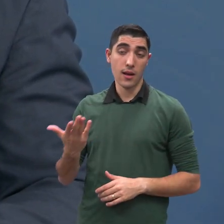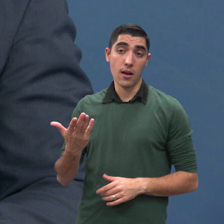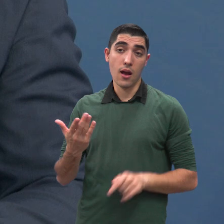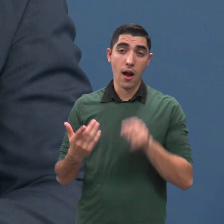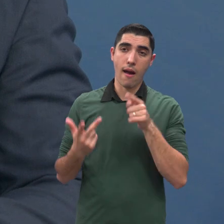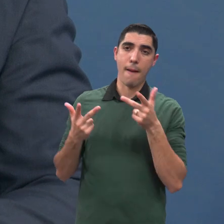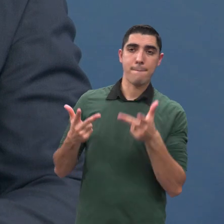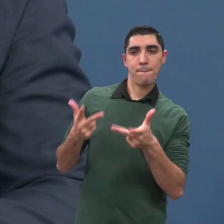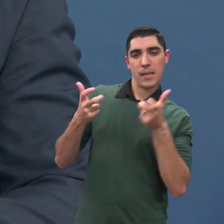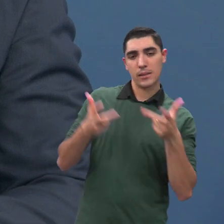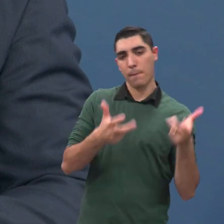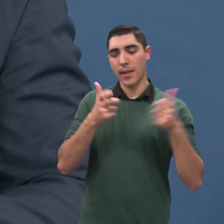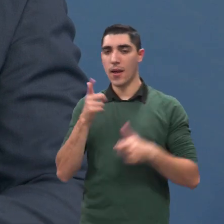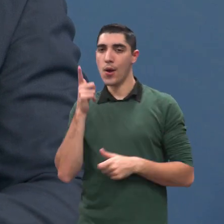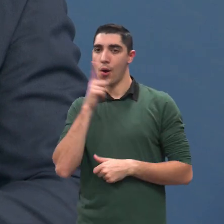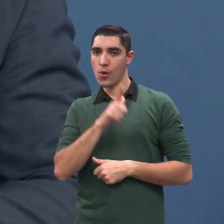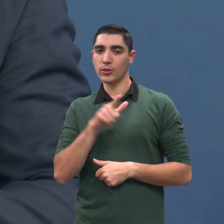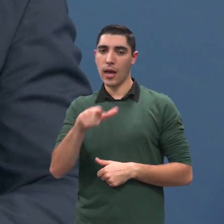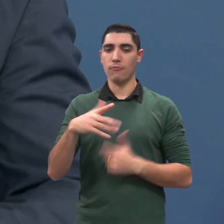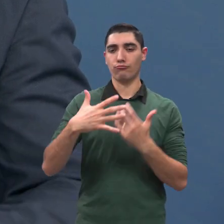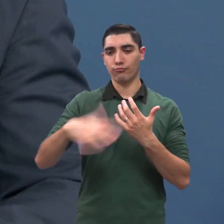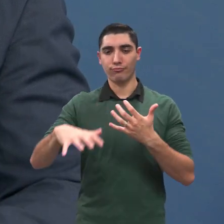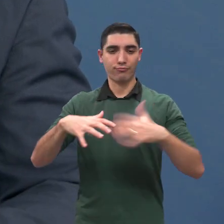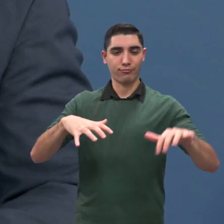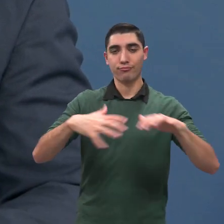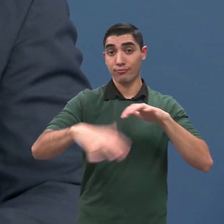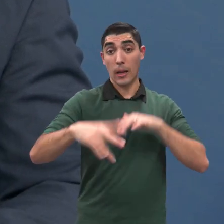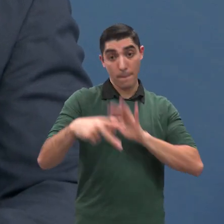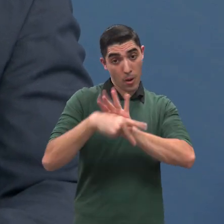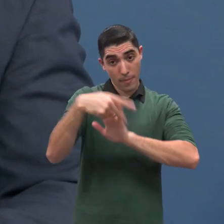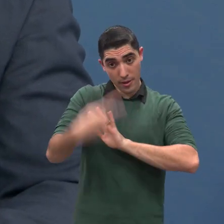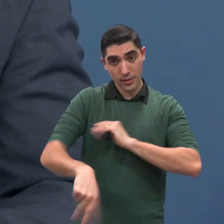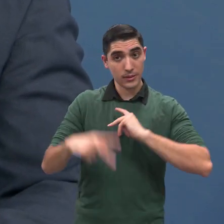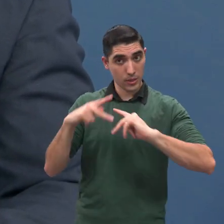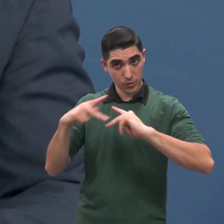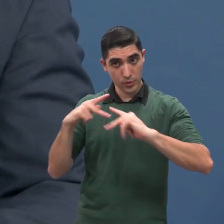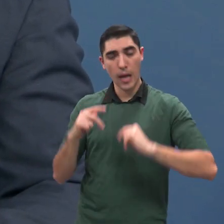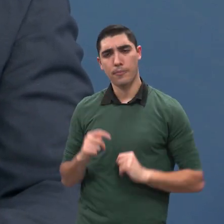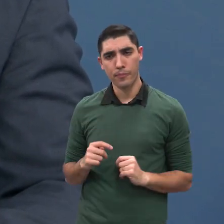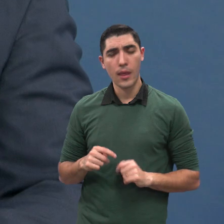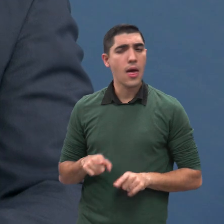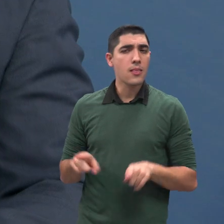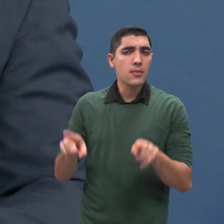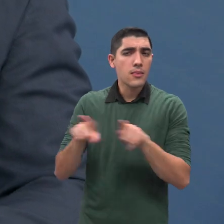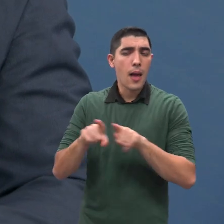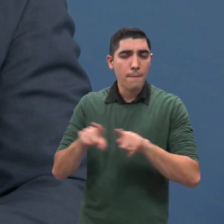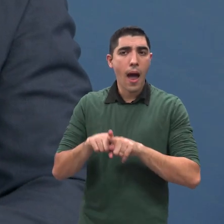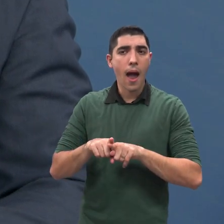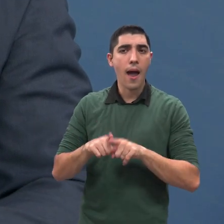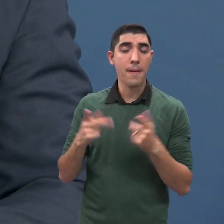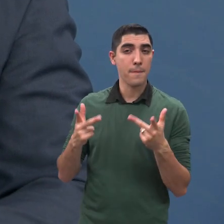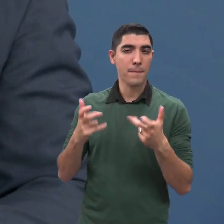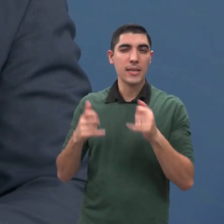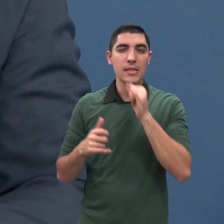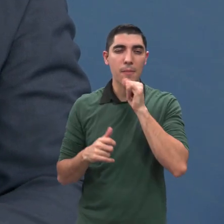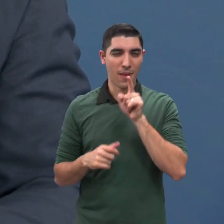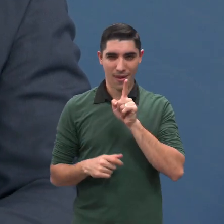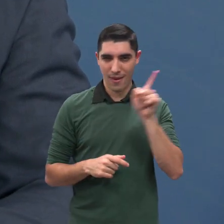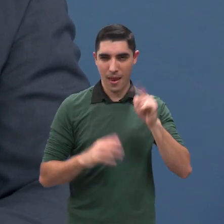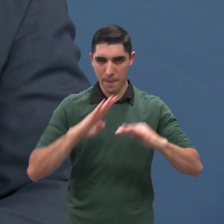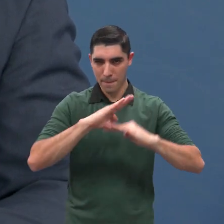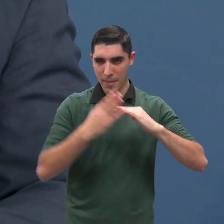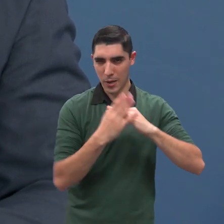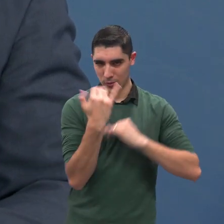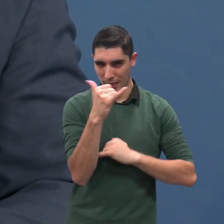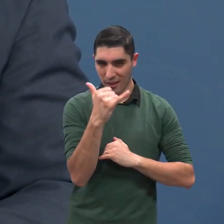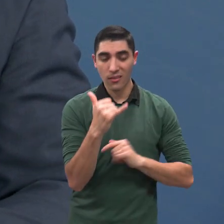Então, essa é o desenho urbano de São José. E você vai ver como é que a Casa de Santana